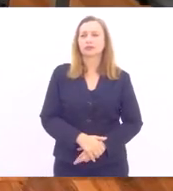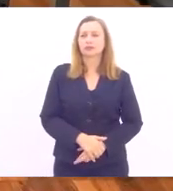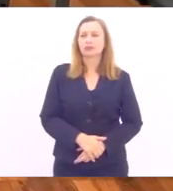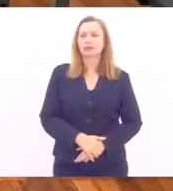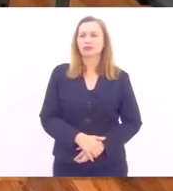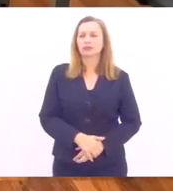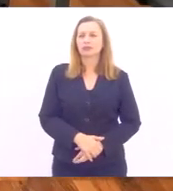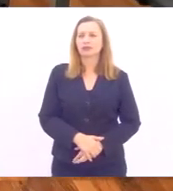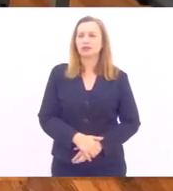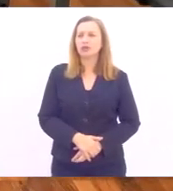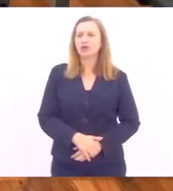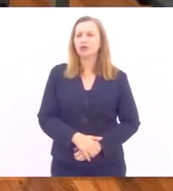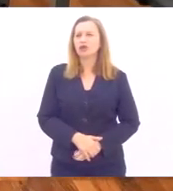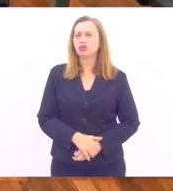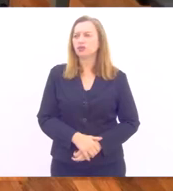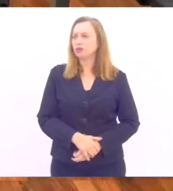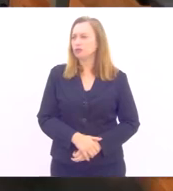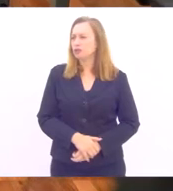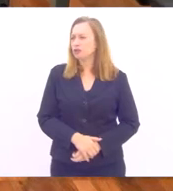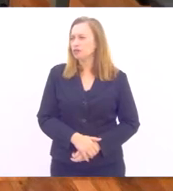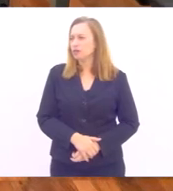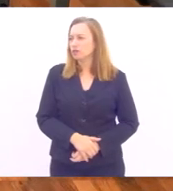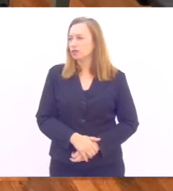Tá certo o nome?